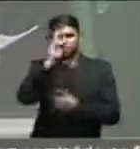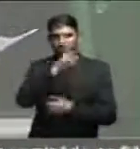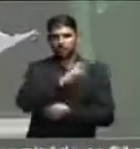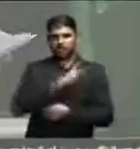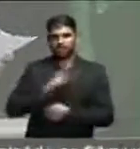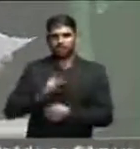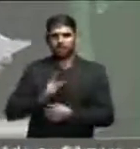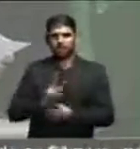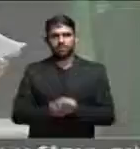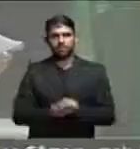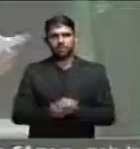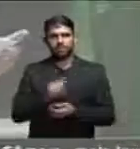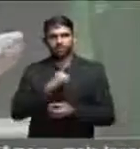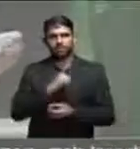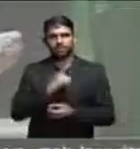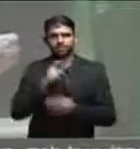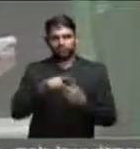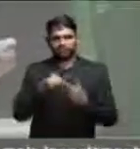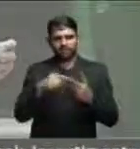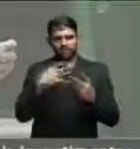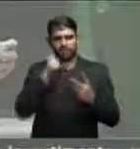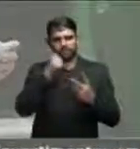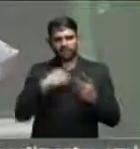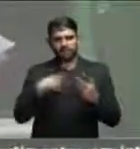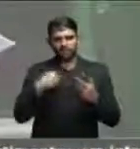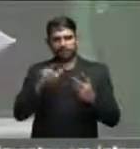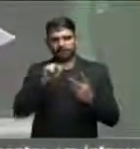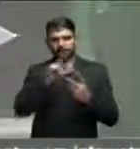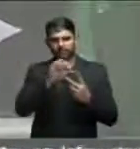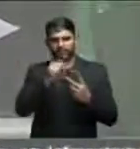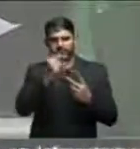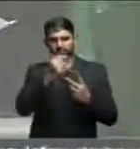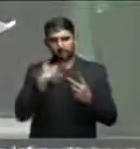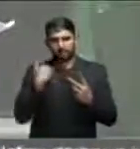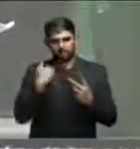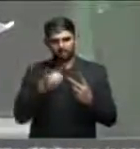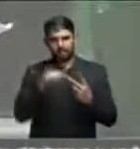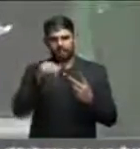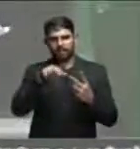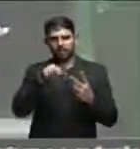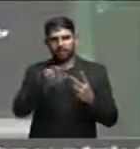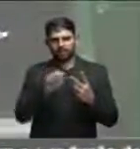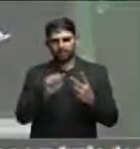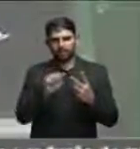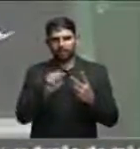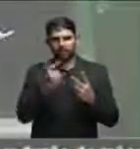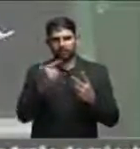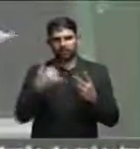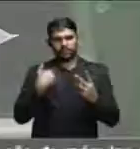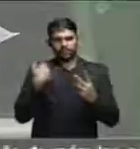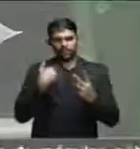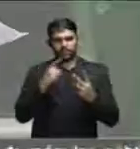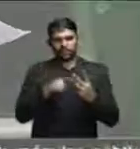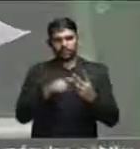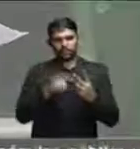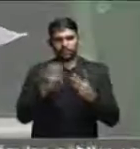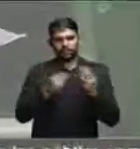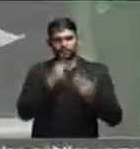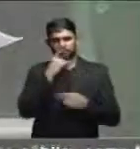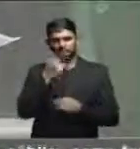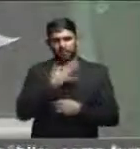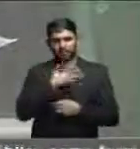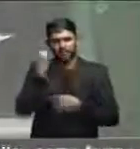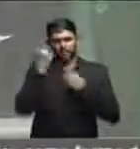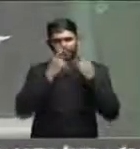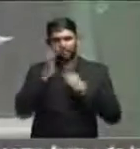presidente. Tenho duas filhas, a Maria Luísa, de 7, e a Ana Maria, de 2 anos. Como pai, me